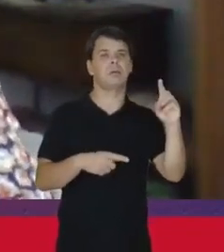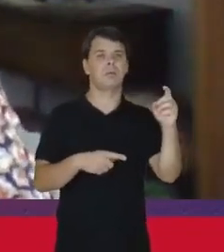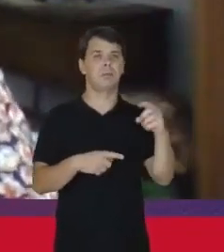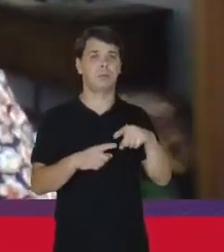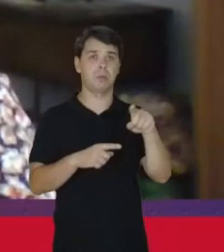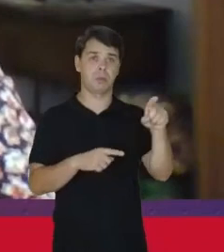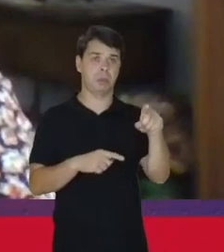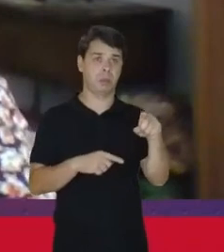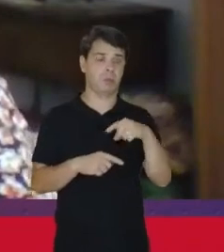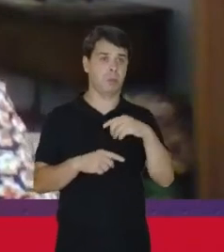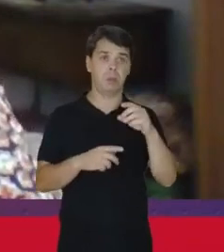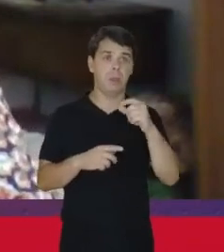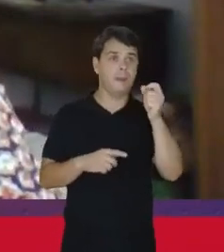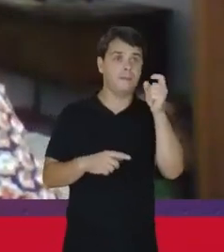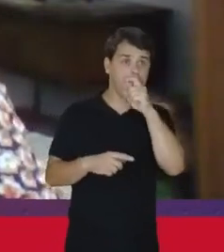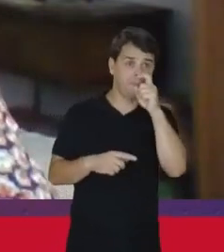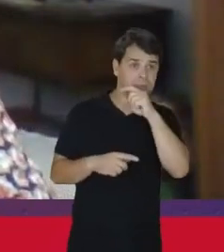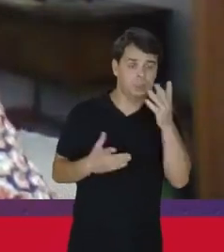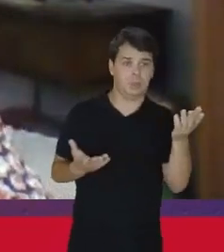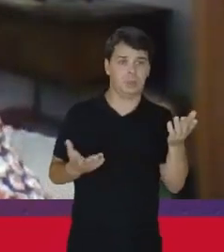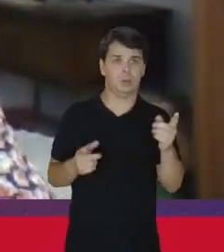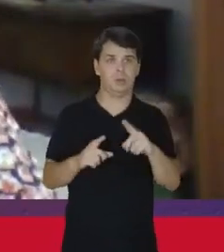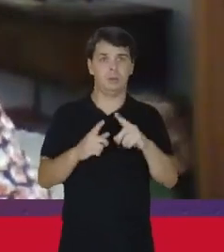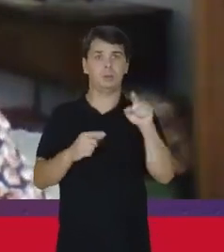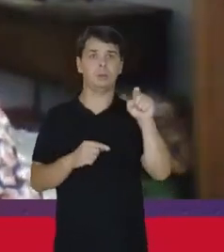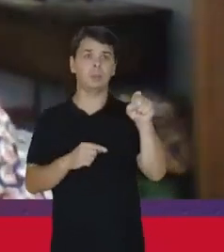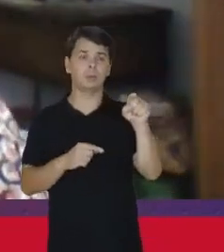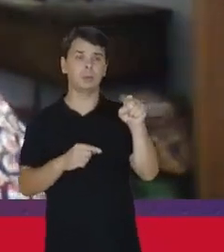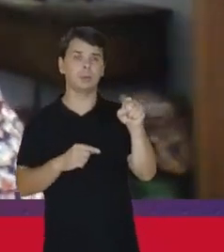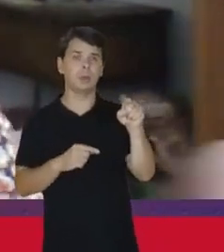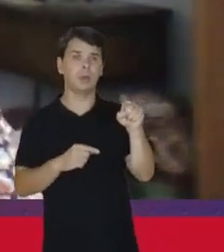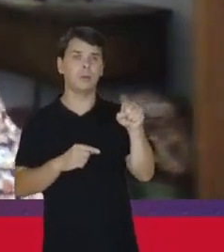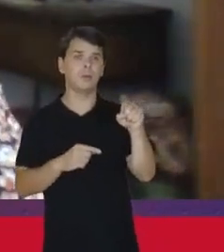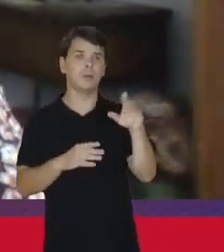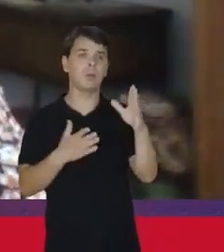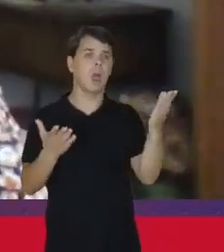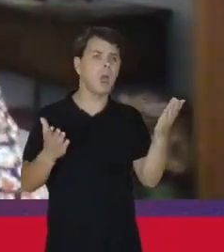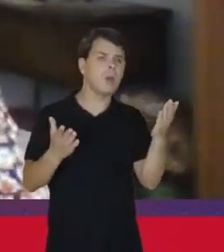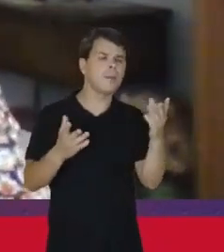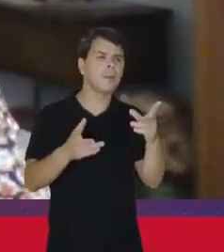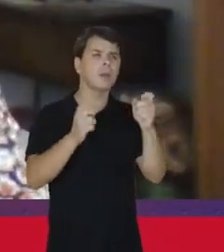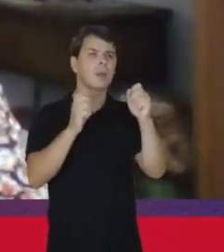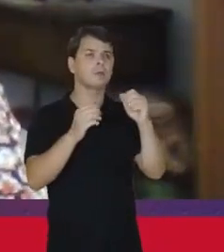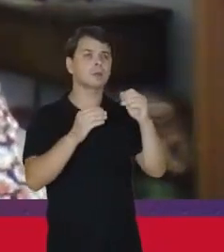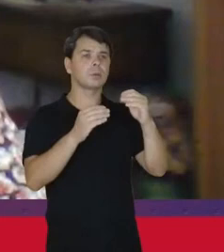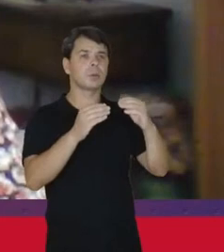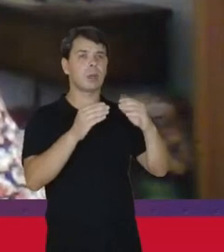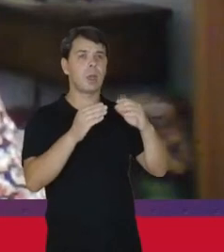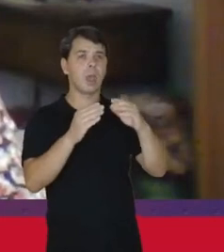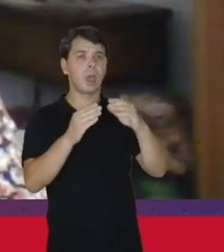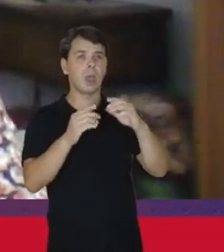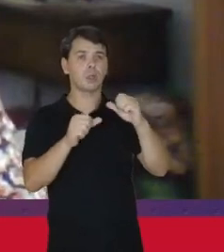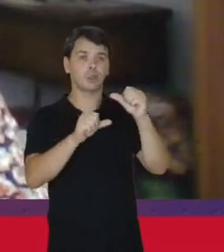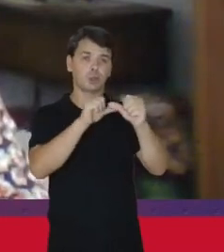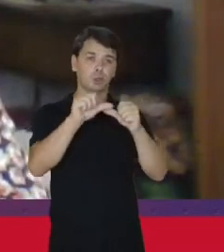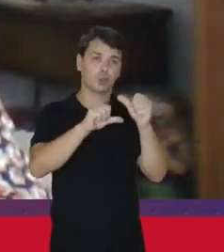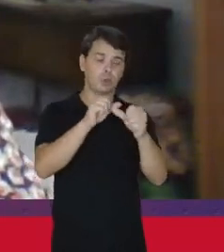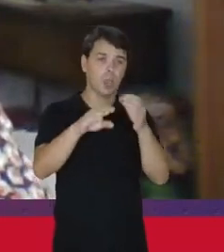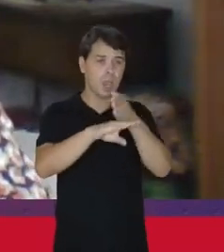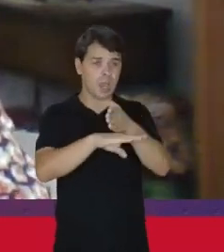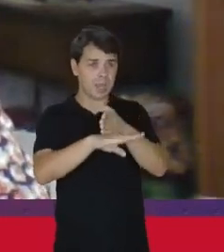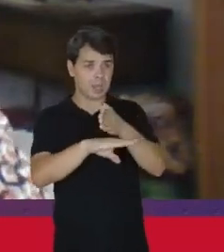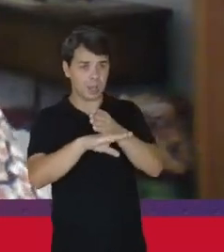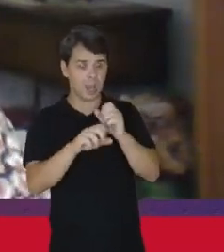achavam isso um escândalo, um absurdo. E que, portanto, ao você postergar o